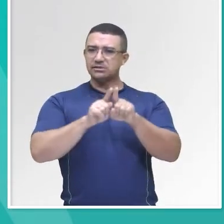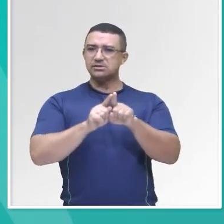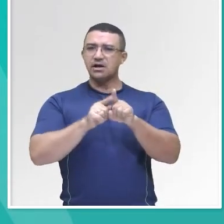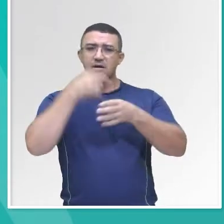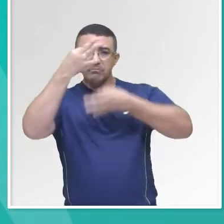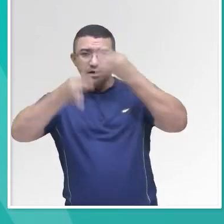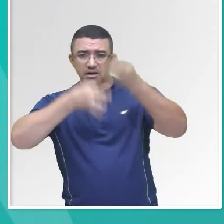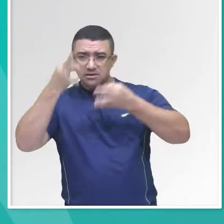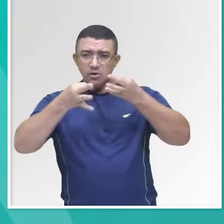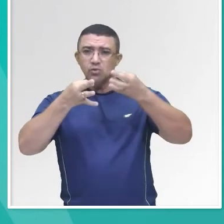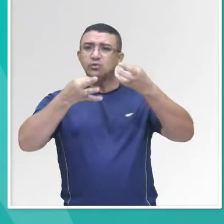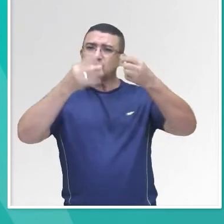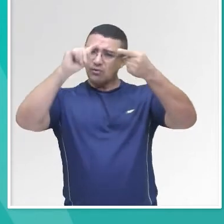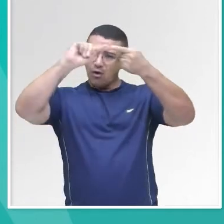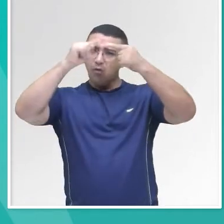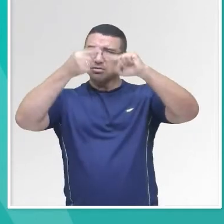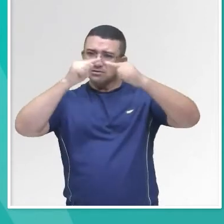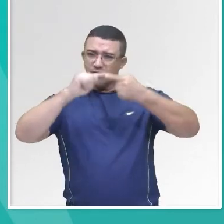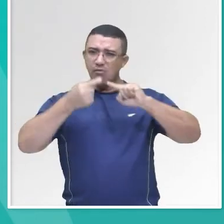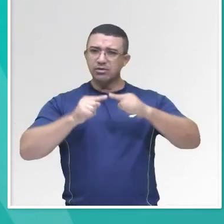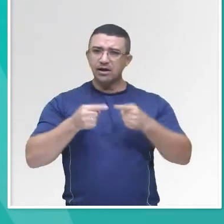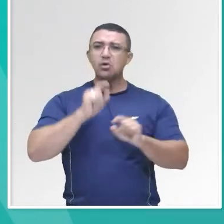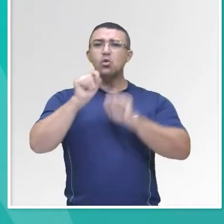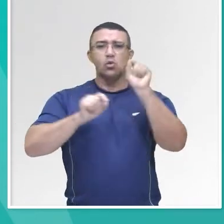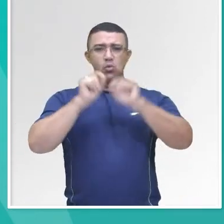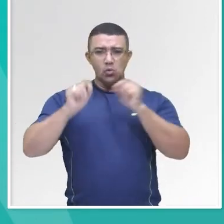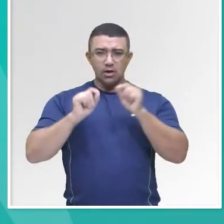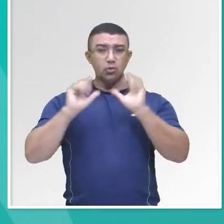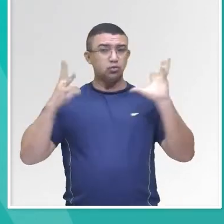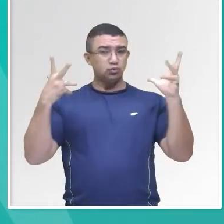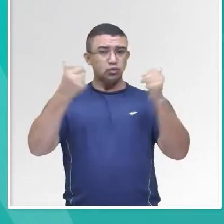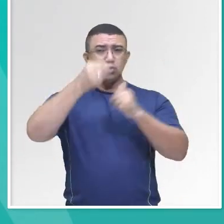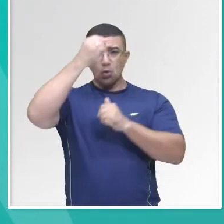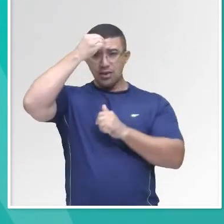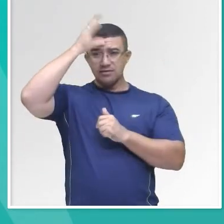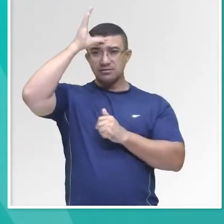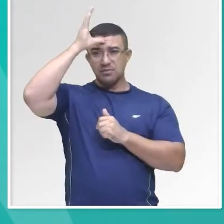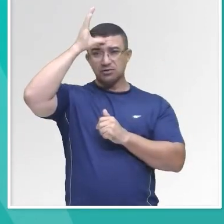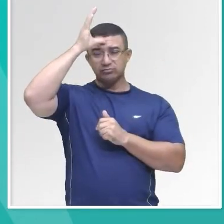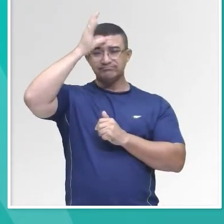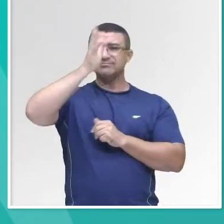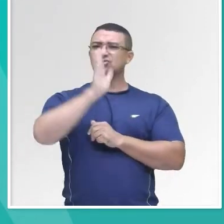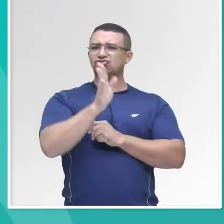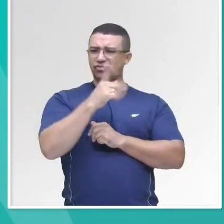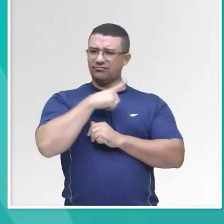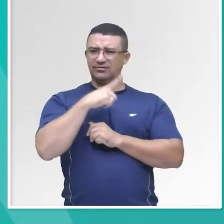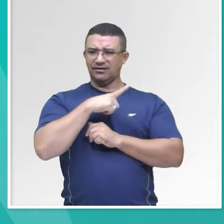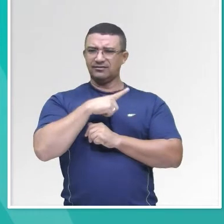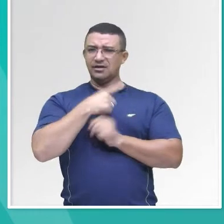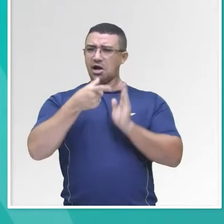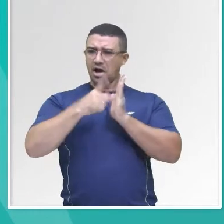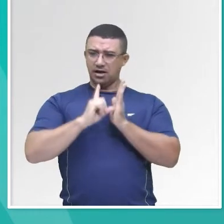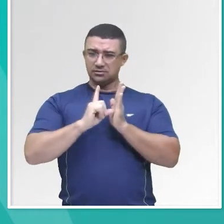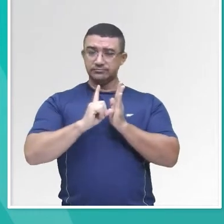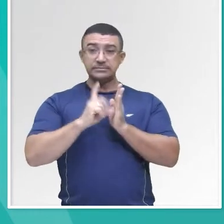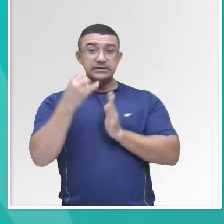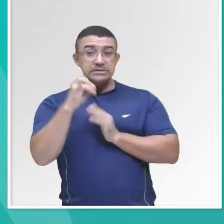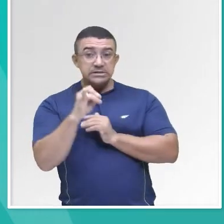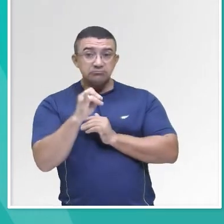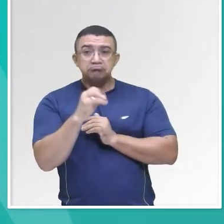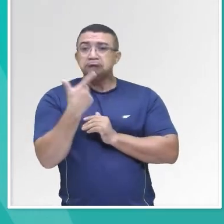Com aquele conhecimento que eu já trago. Se eu não tiver conhecimento de